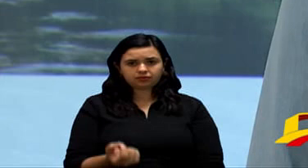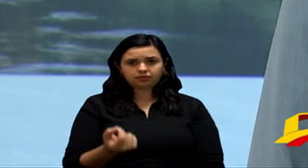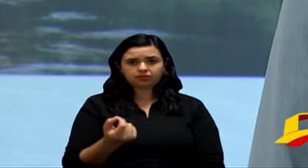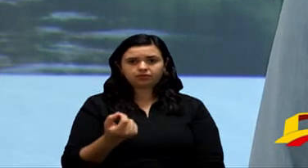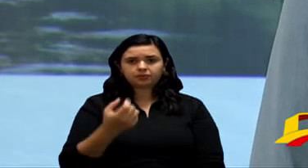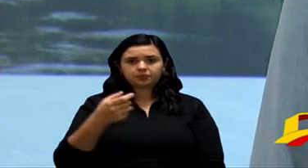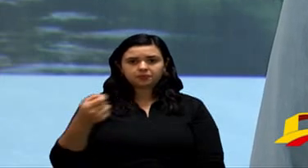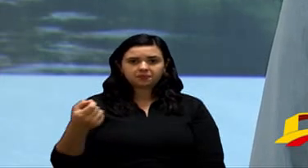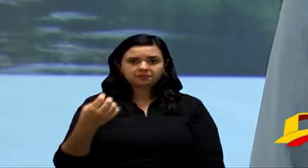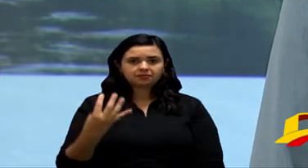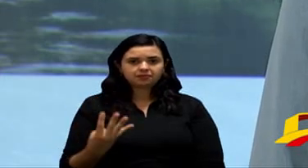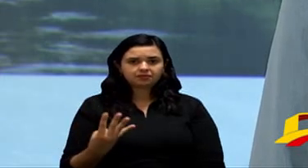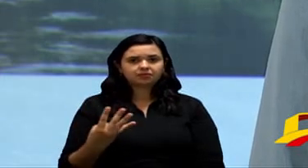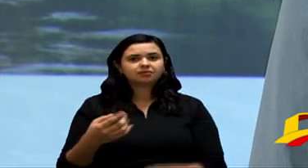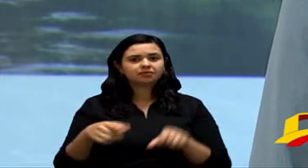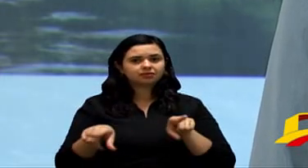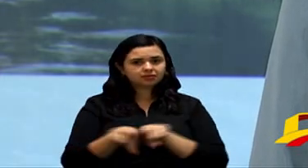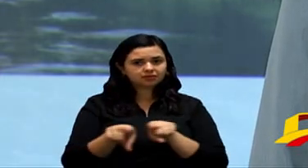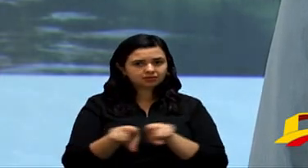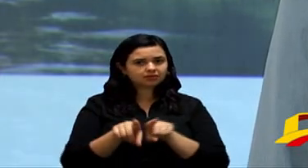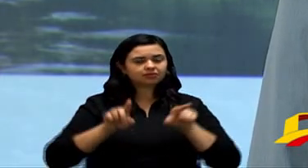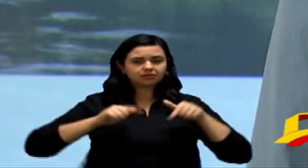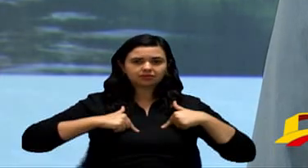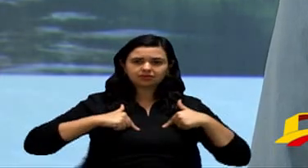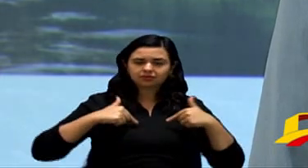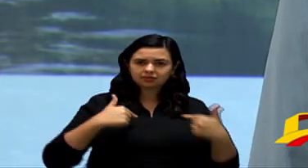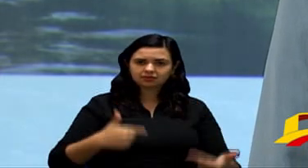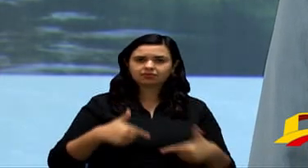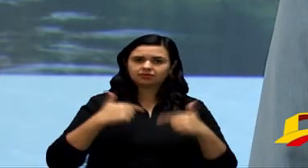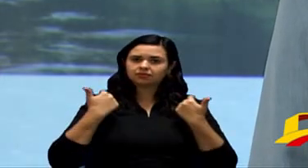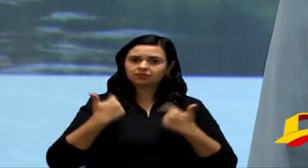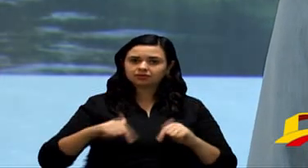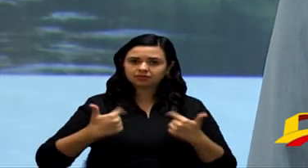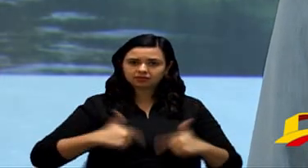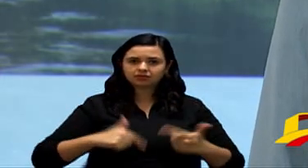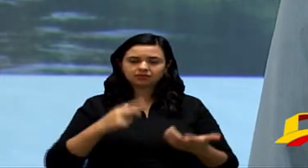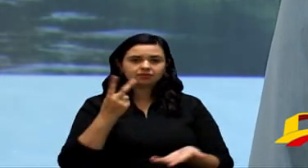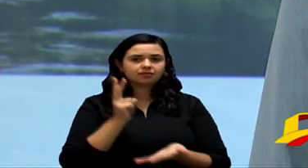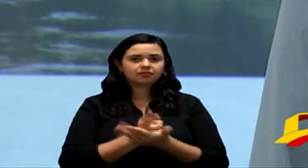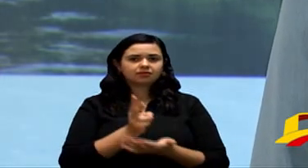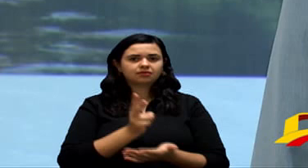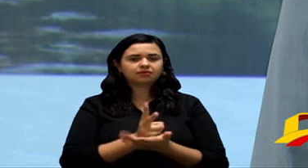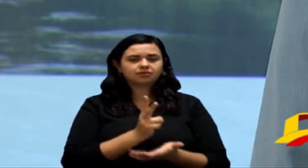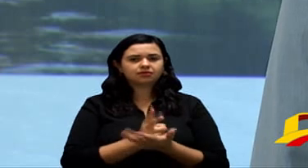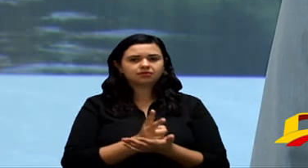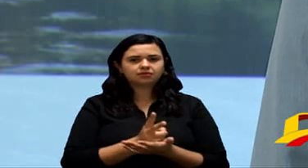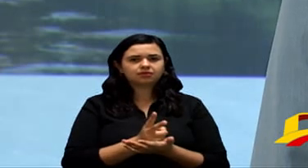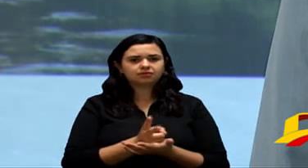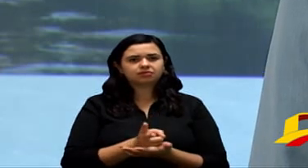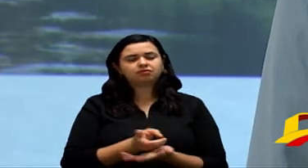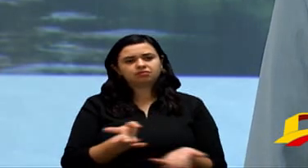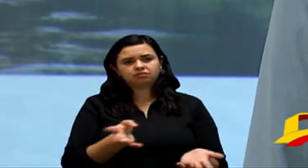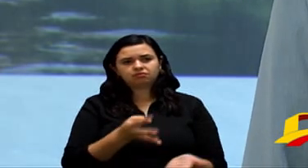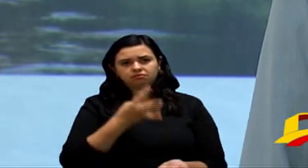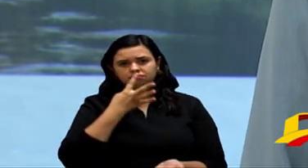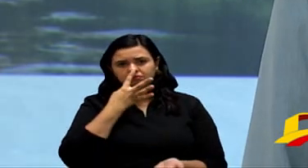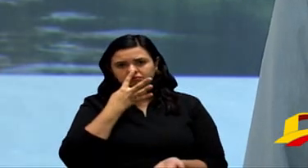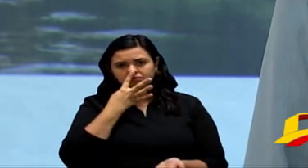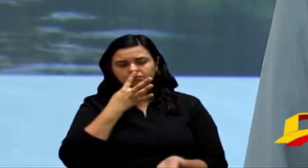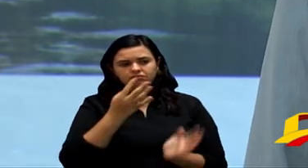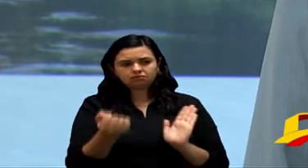e tenho lutado trabalhado sempre para honrar esse